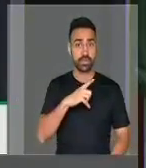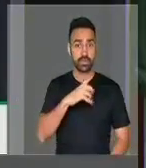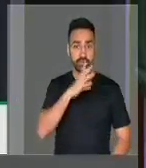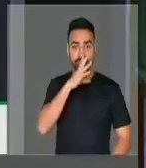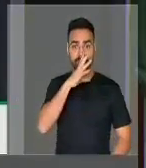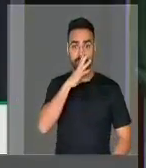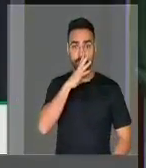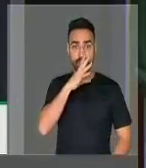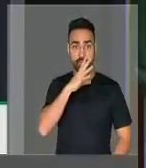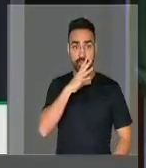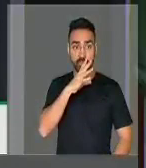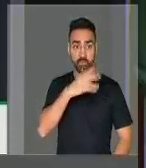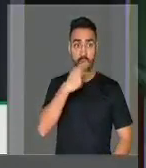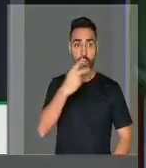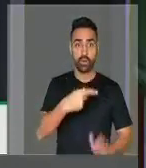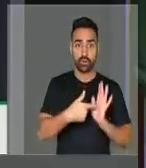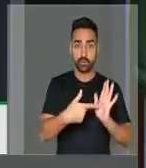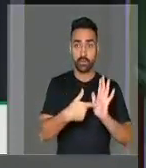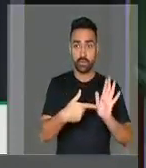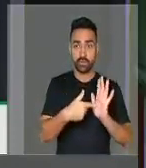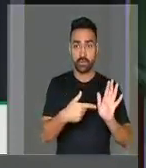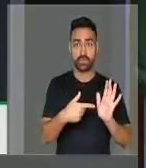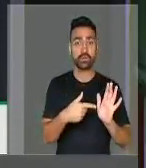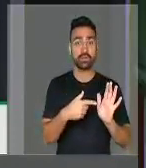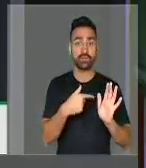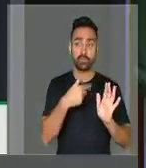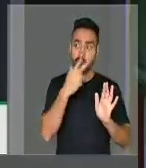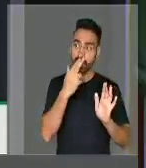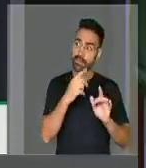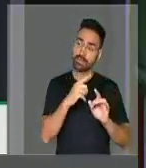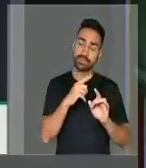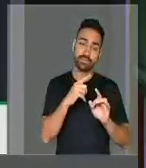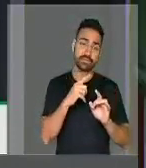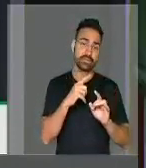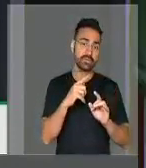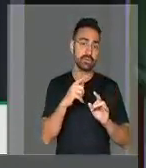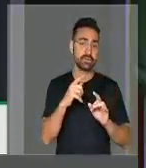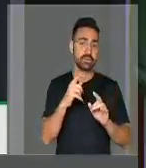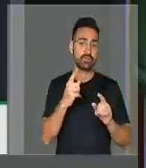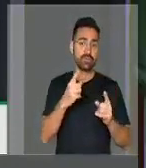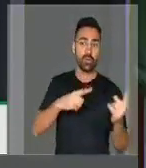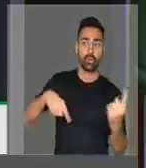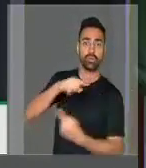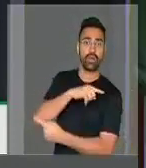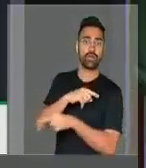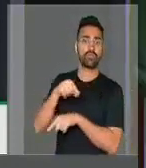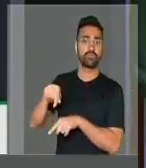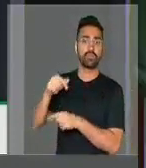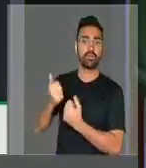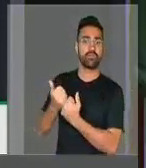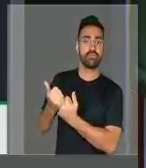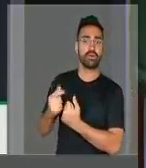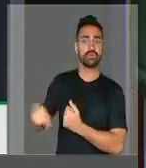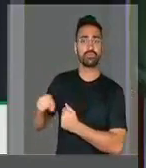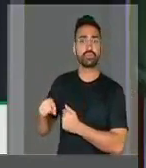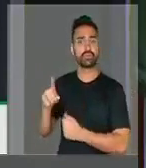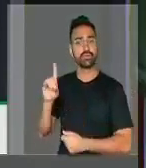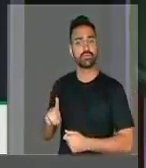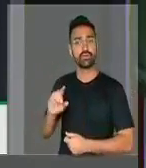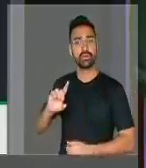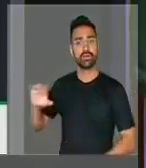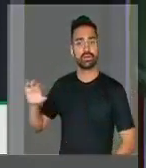facilitando a vida dos nossos adversários. Parece que a vocação do